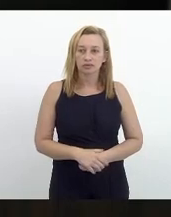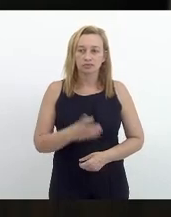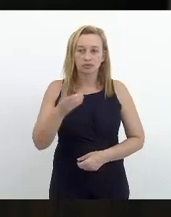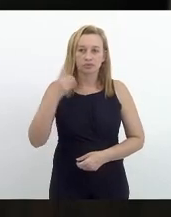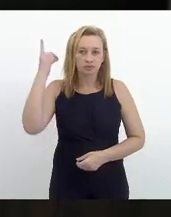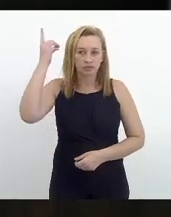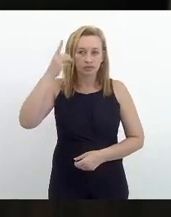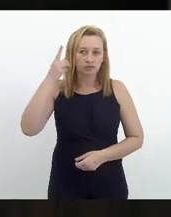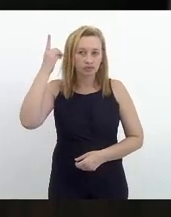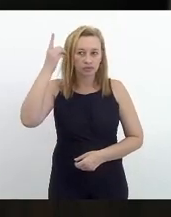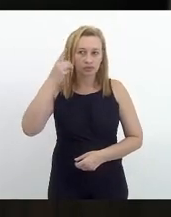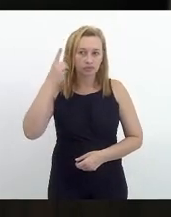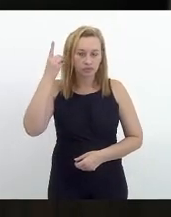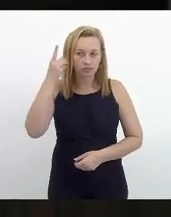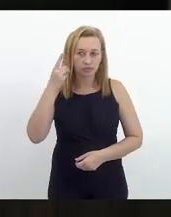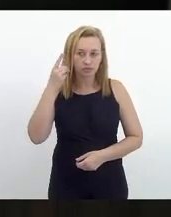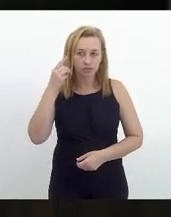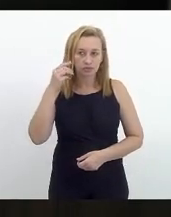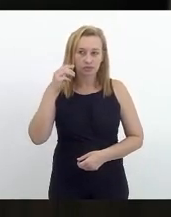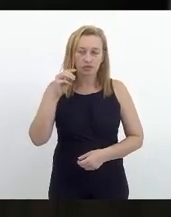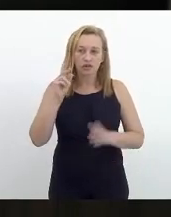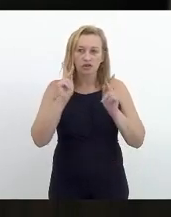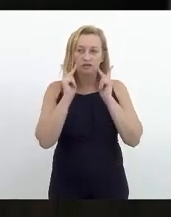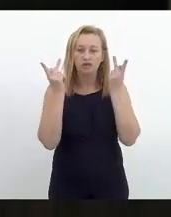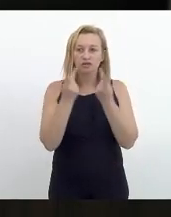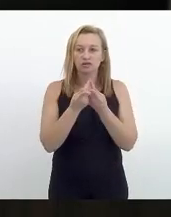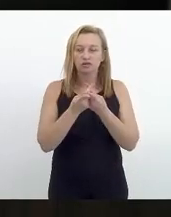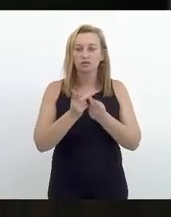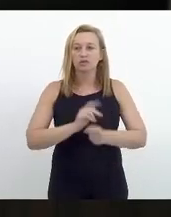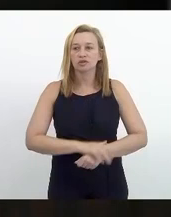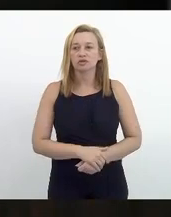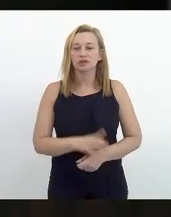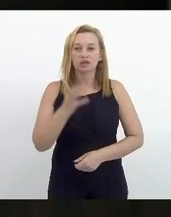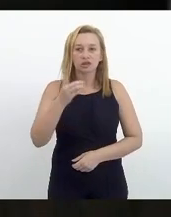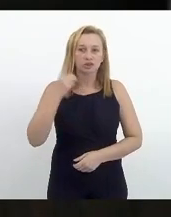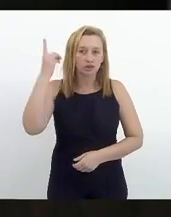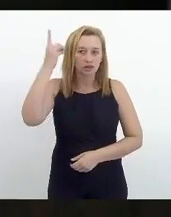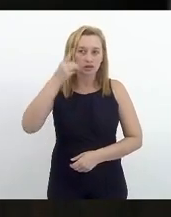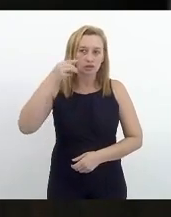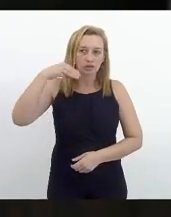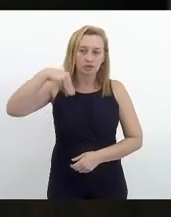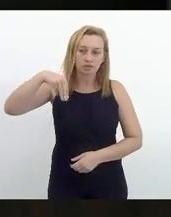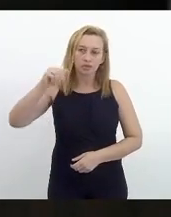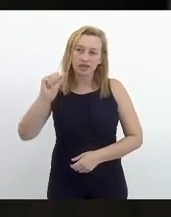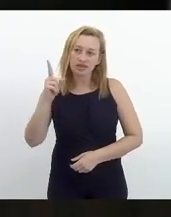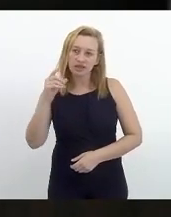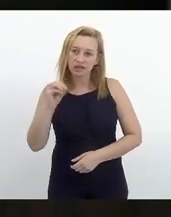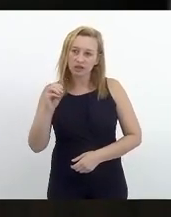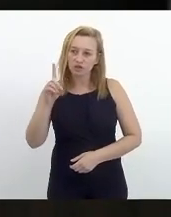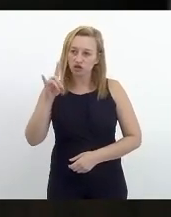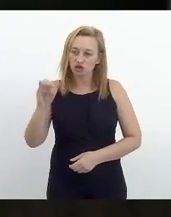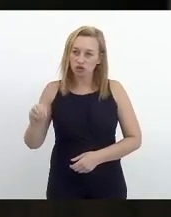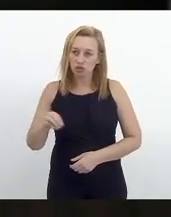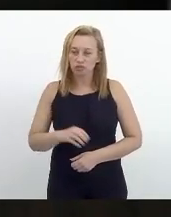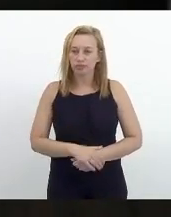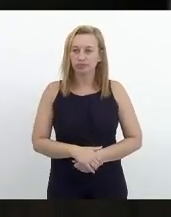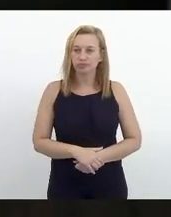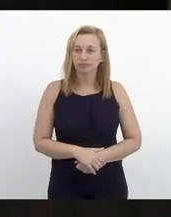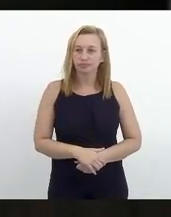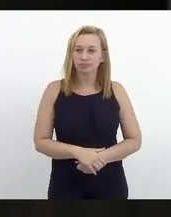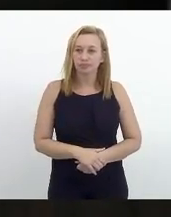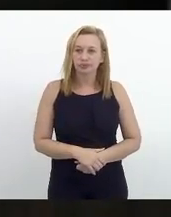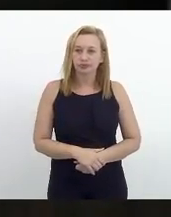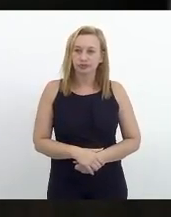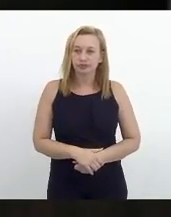Deputado Vandro Família. Deputado Vandro Família. Deputado Marcelo Dino. Deputado Marcelo